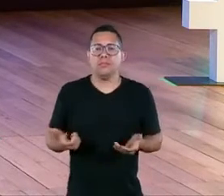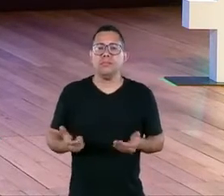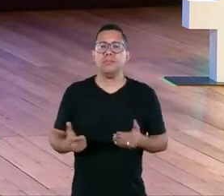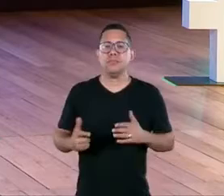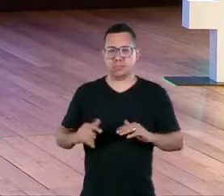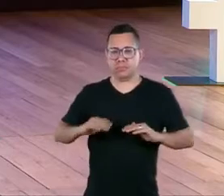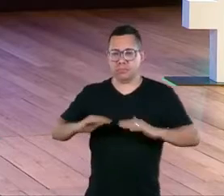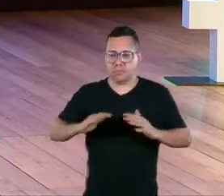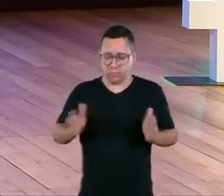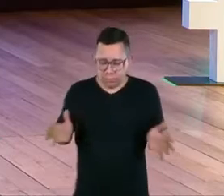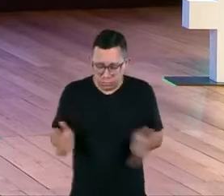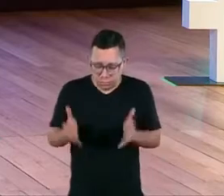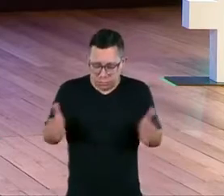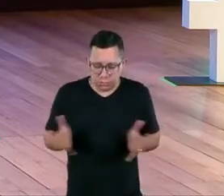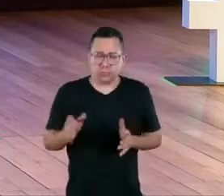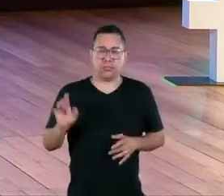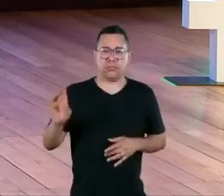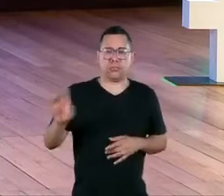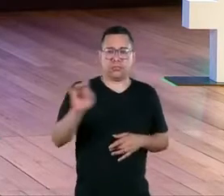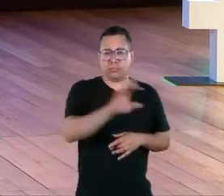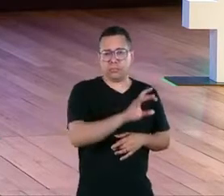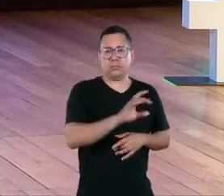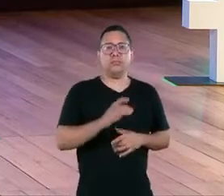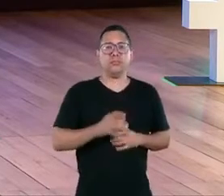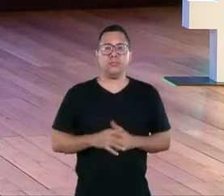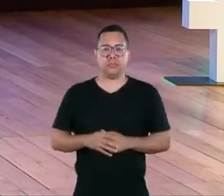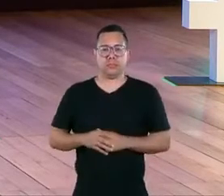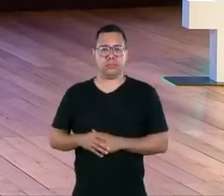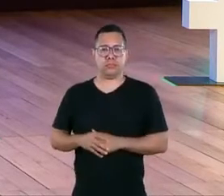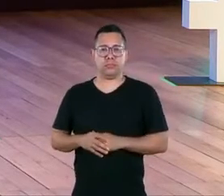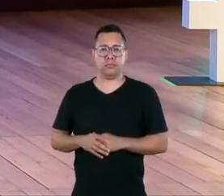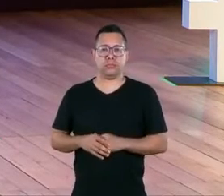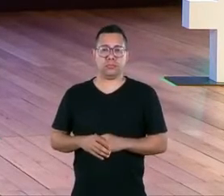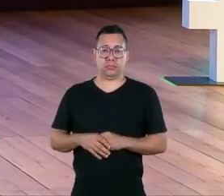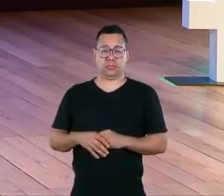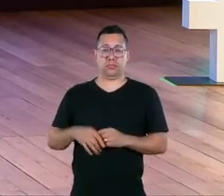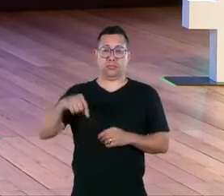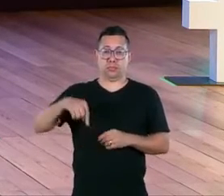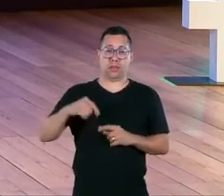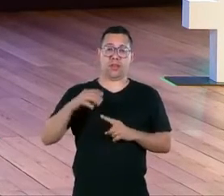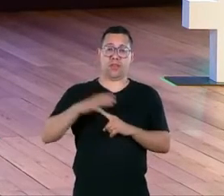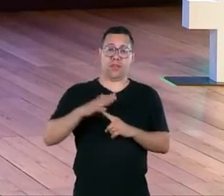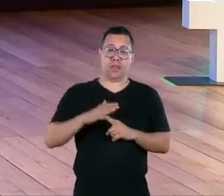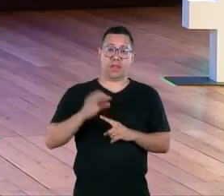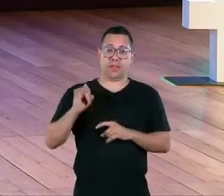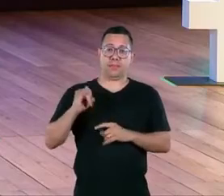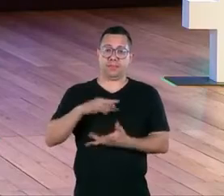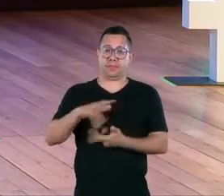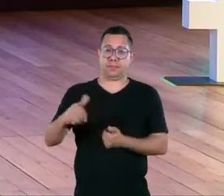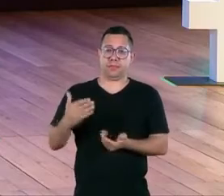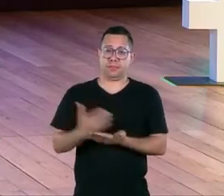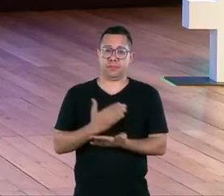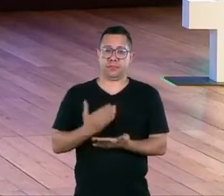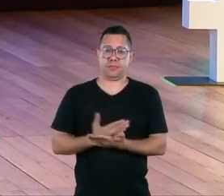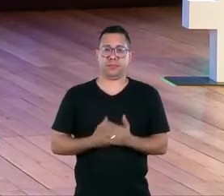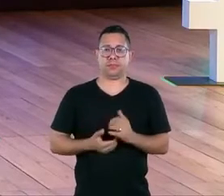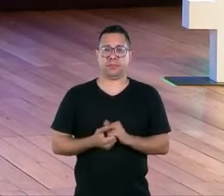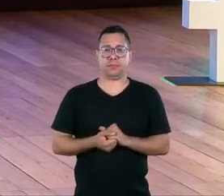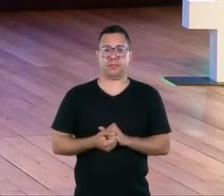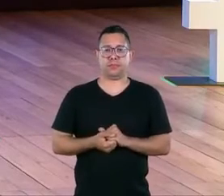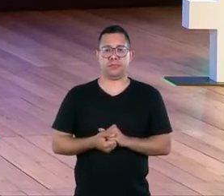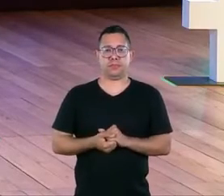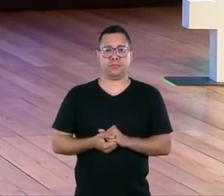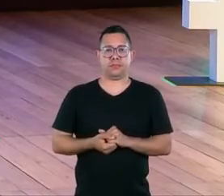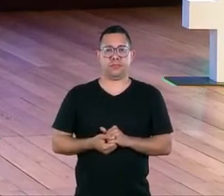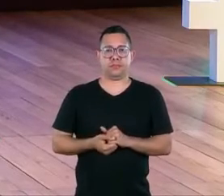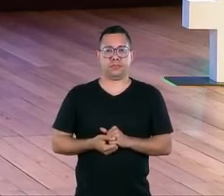falando aqui, falando certo, falando aqui na Feira Internacional do Livro de Ribeirão Preto. Obrigado a